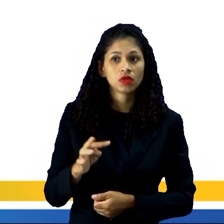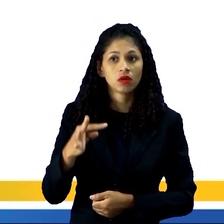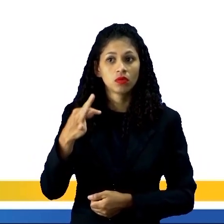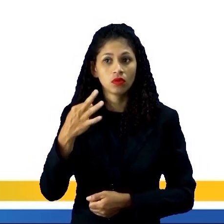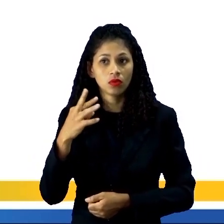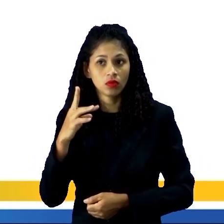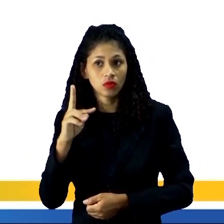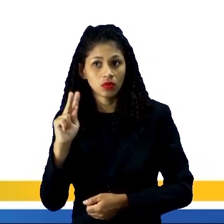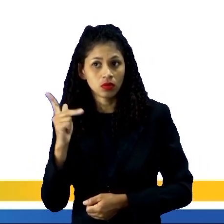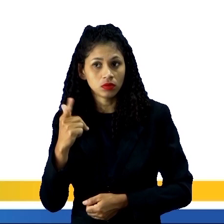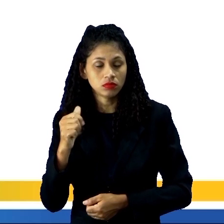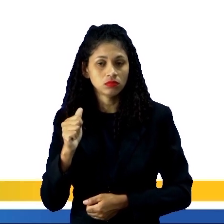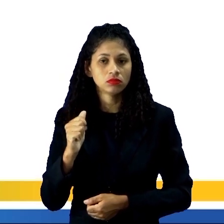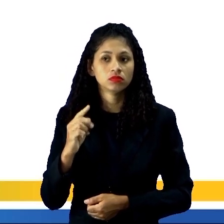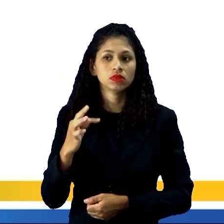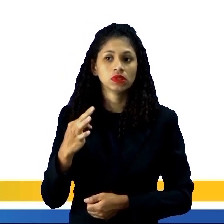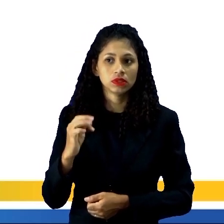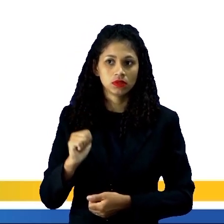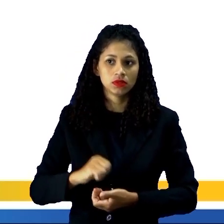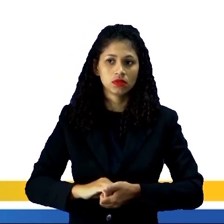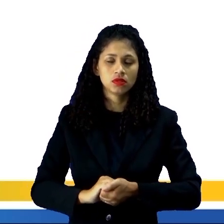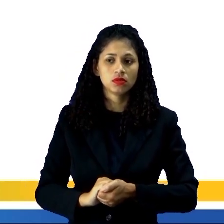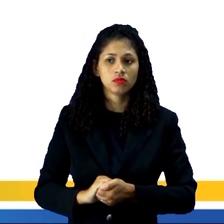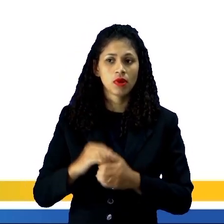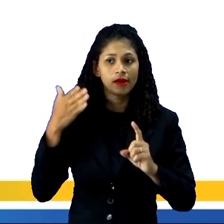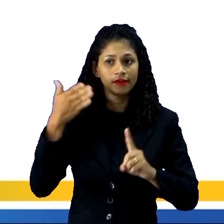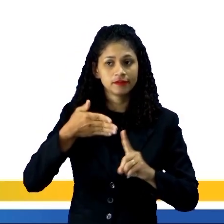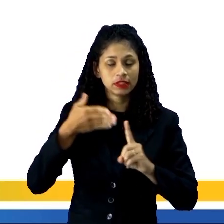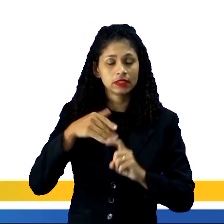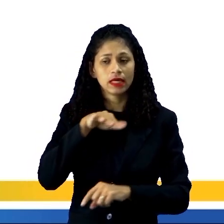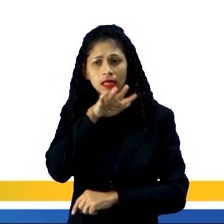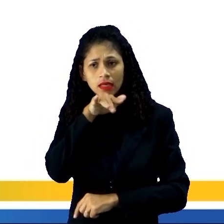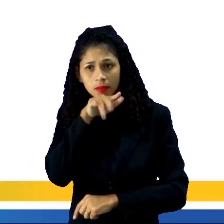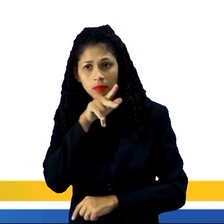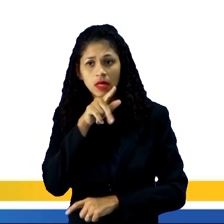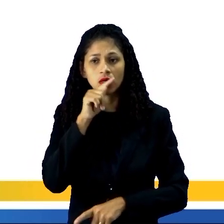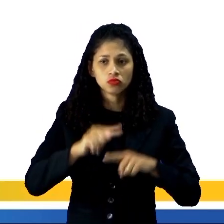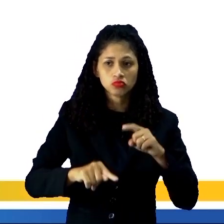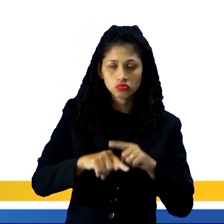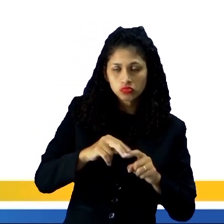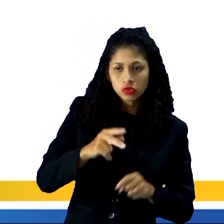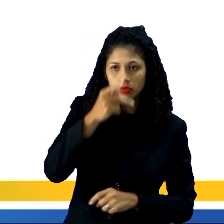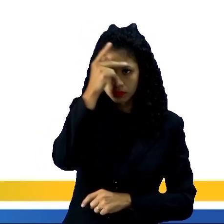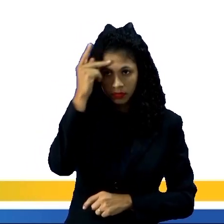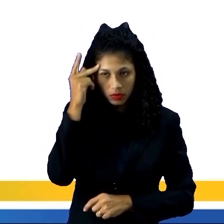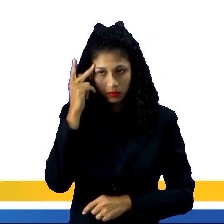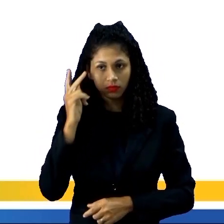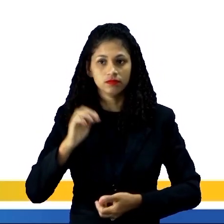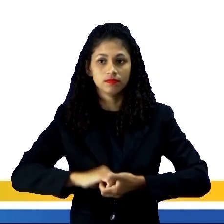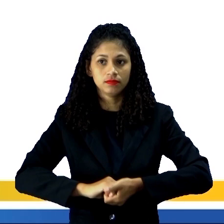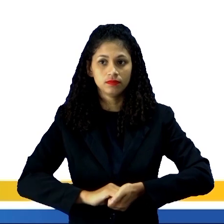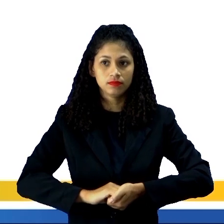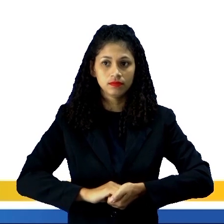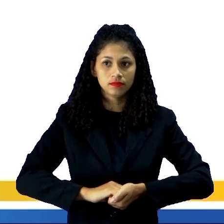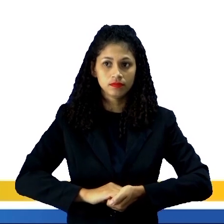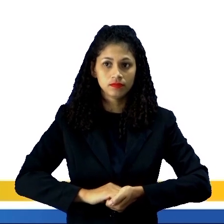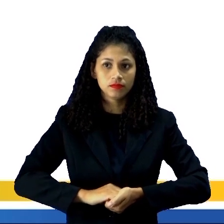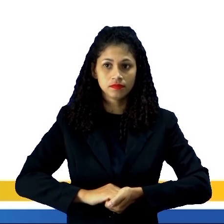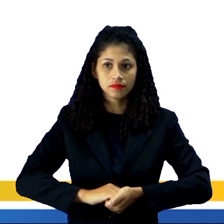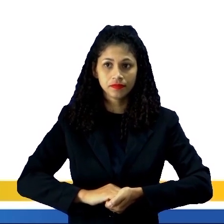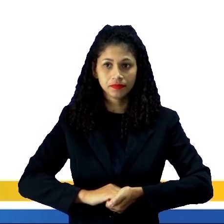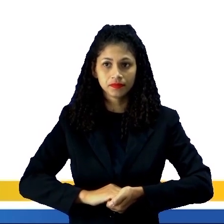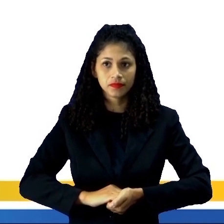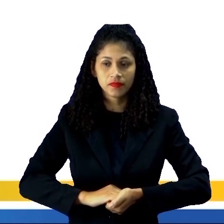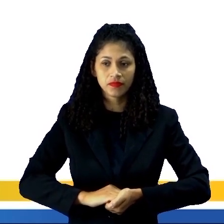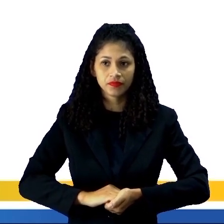você se referir a animais, objetos e pessoas, ok? Nós temos ali o that.